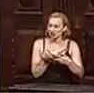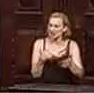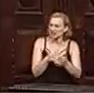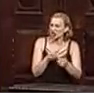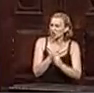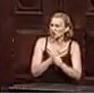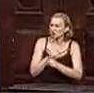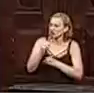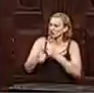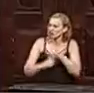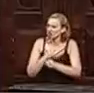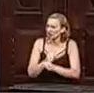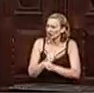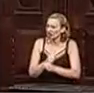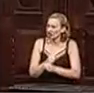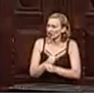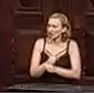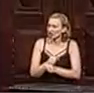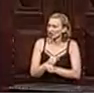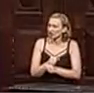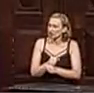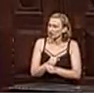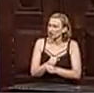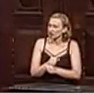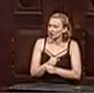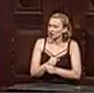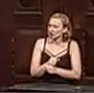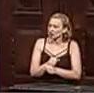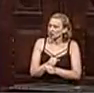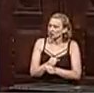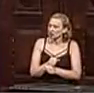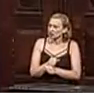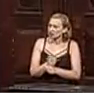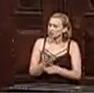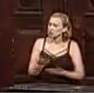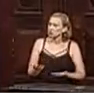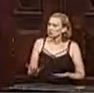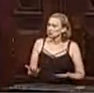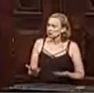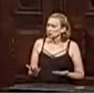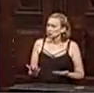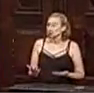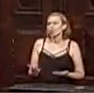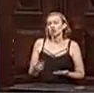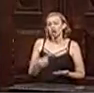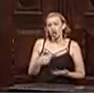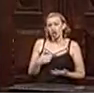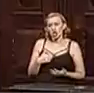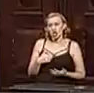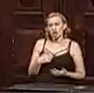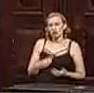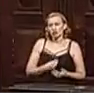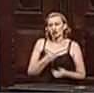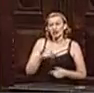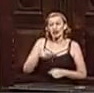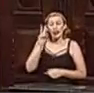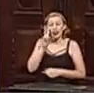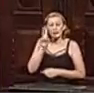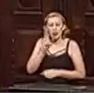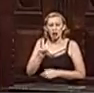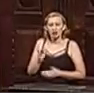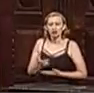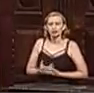Só seria pago esse valor até o ano que vem, até novembro do ano que vem. Então eu quero aqui lembrar